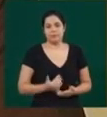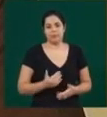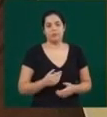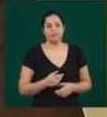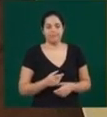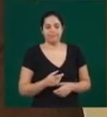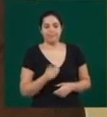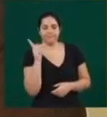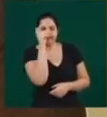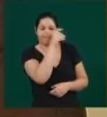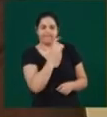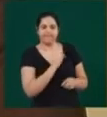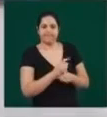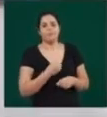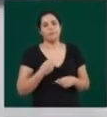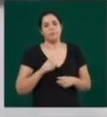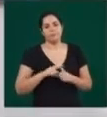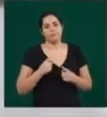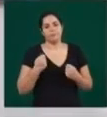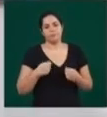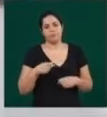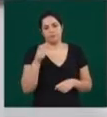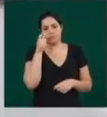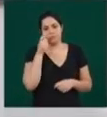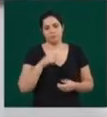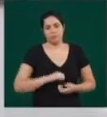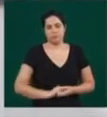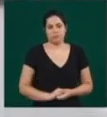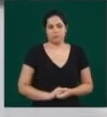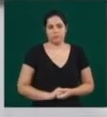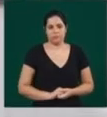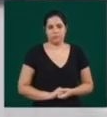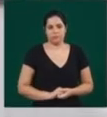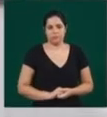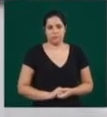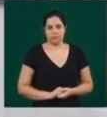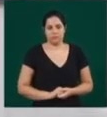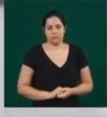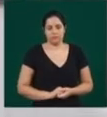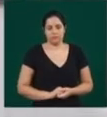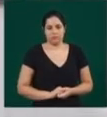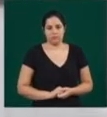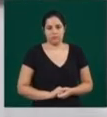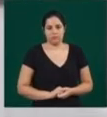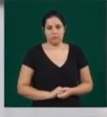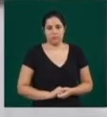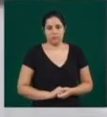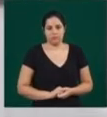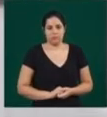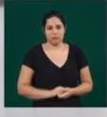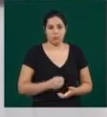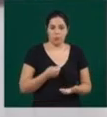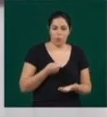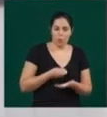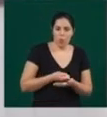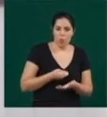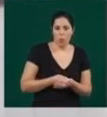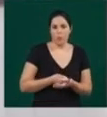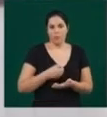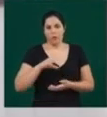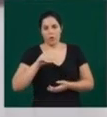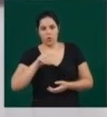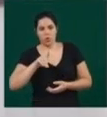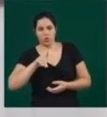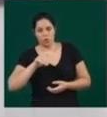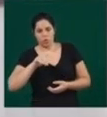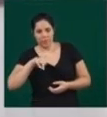difícil, mas tem que ter atenção a ele. As ações de cobrança de condomínios sofreram mudanças com a aprovação do novo Código de